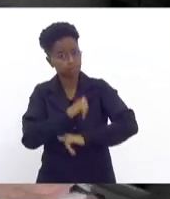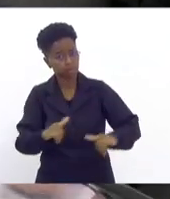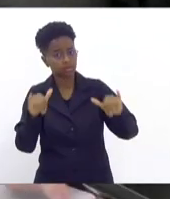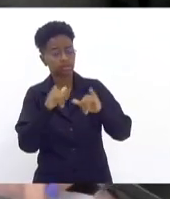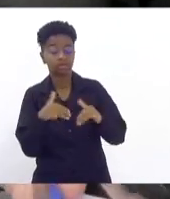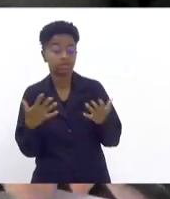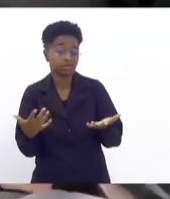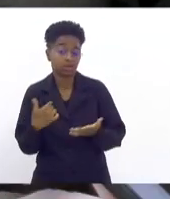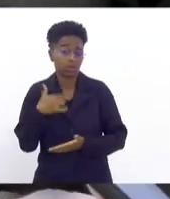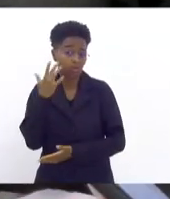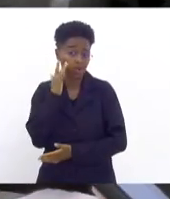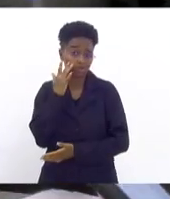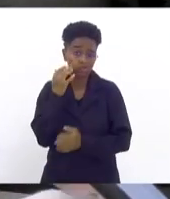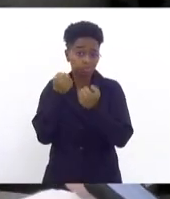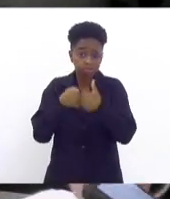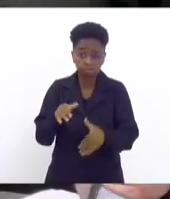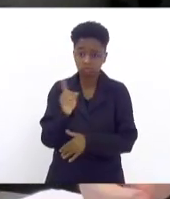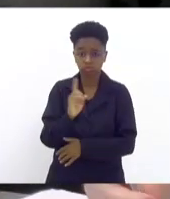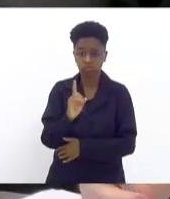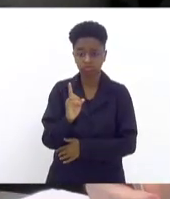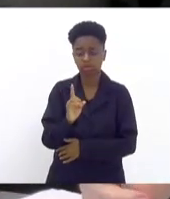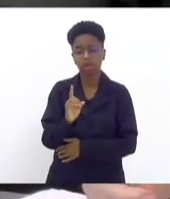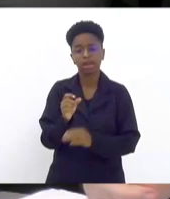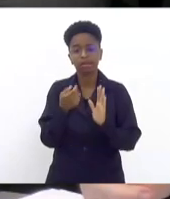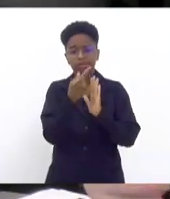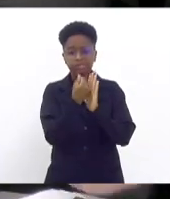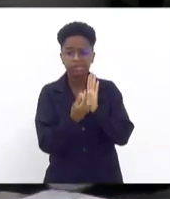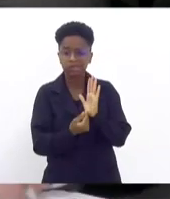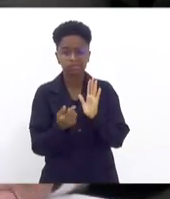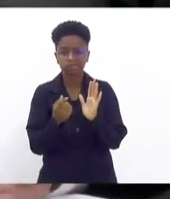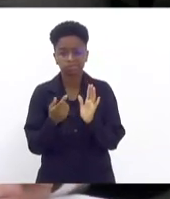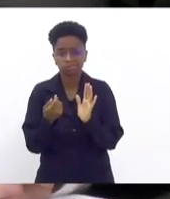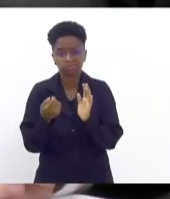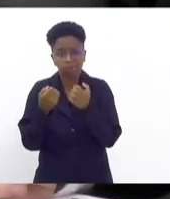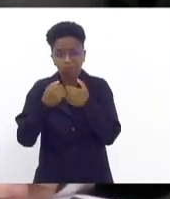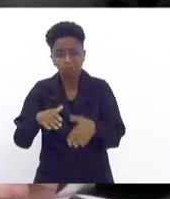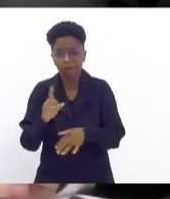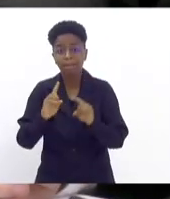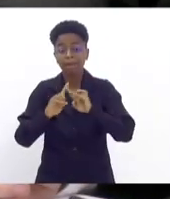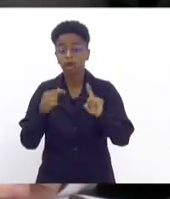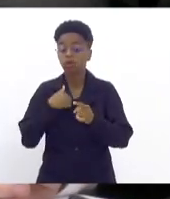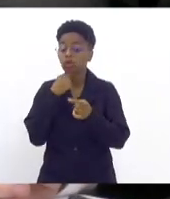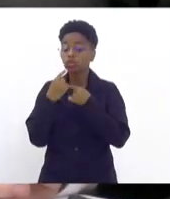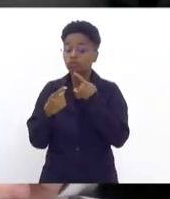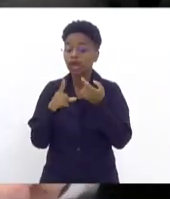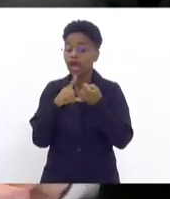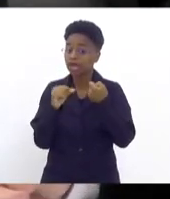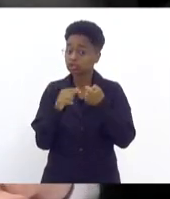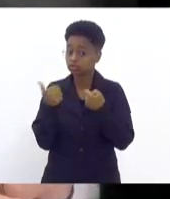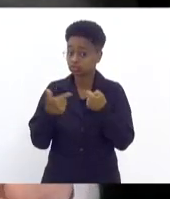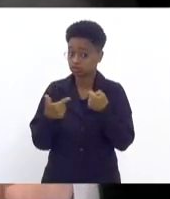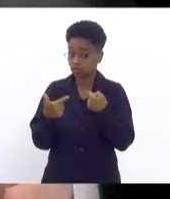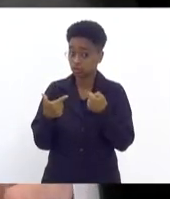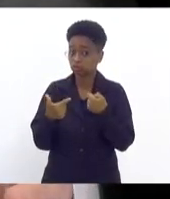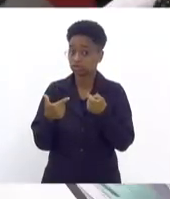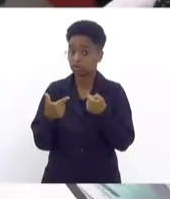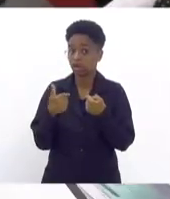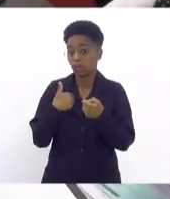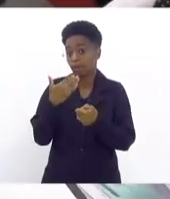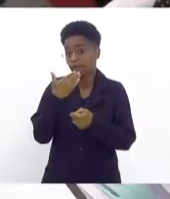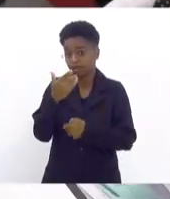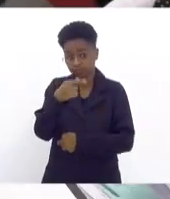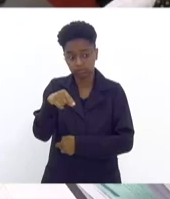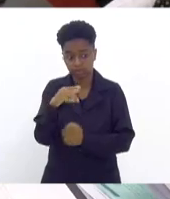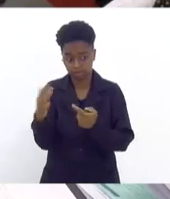não vejo óbvio. Sobre o aspecto orçamentário, não, mas ainda continuo com dúvida no artigo 2º, que ele faz menção, aí eu peço a colaboração de